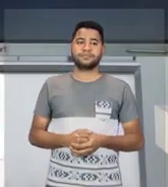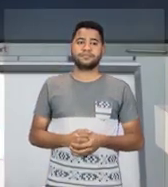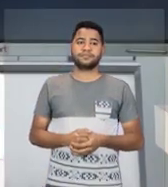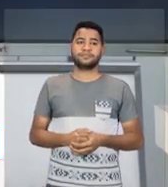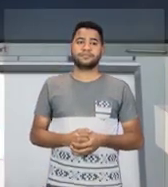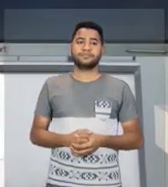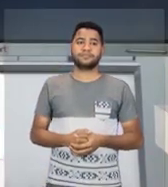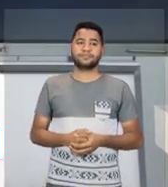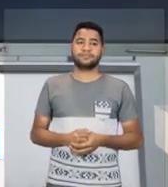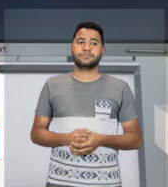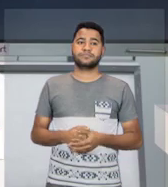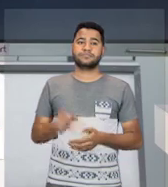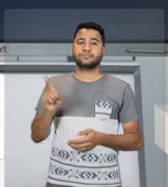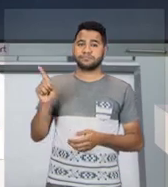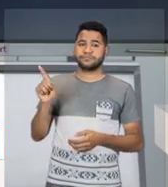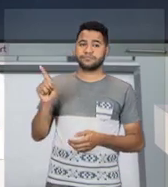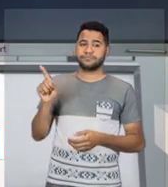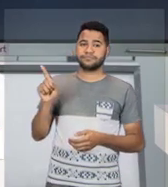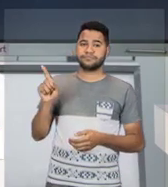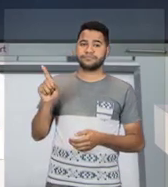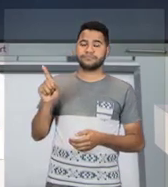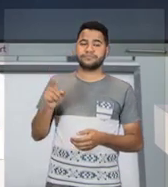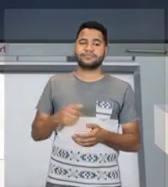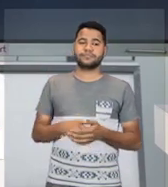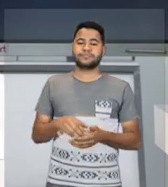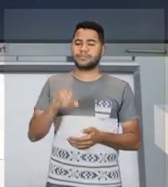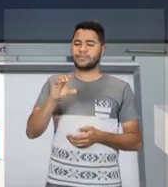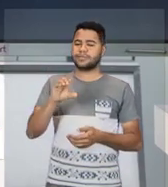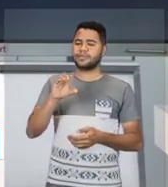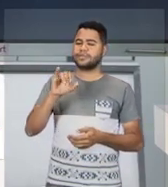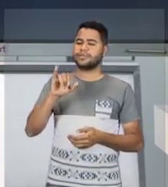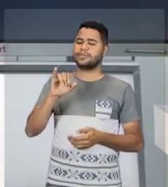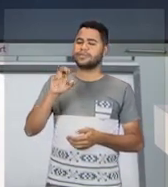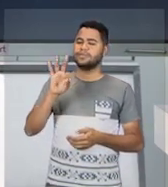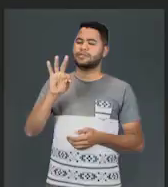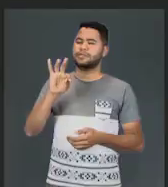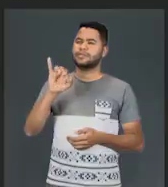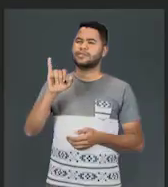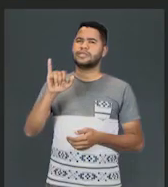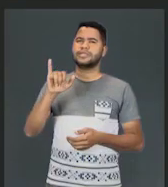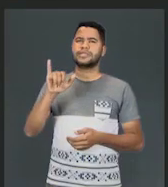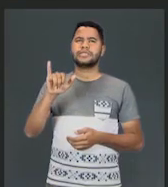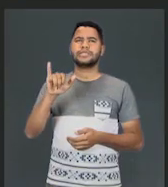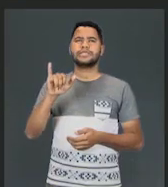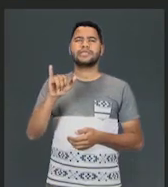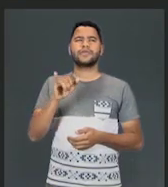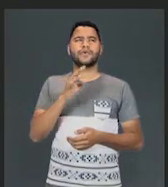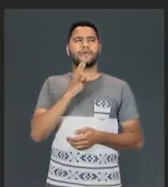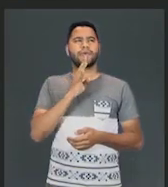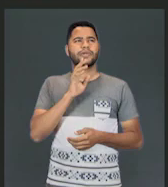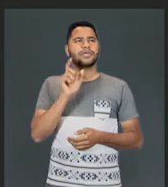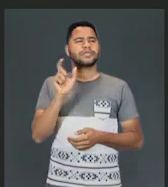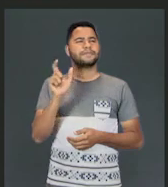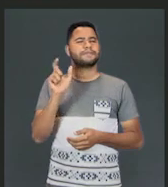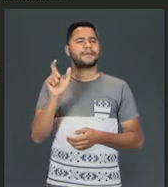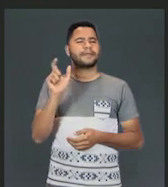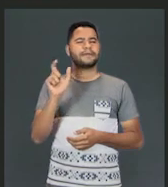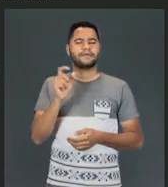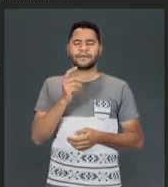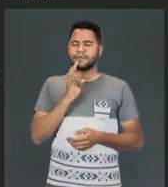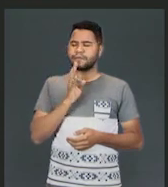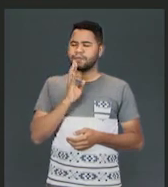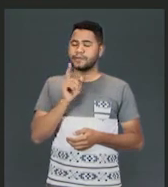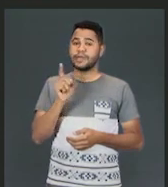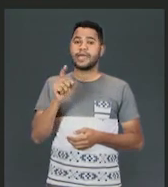Siri versus countryside Siri me deixa eu ver que já conheço essa palavra